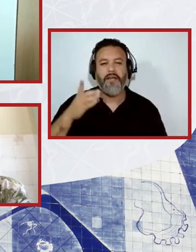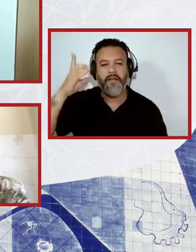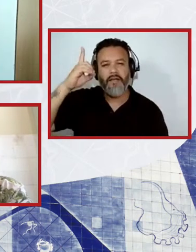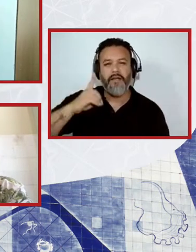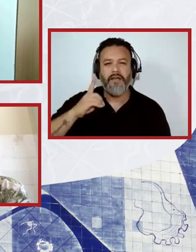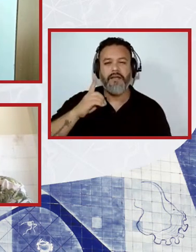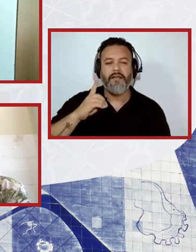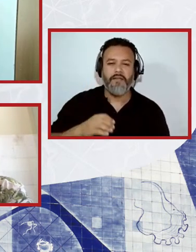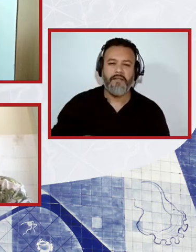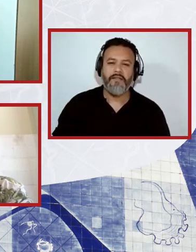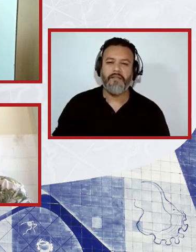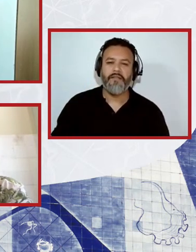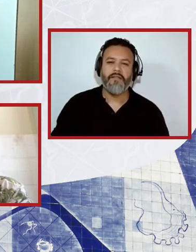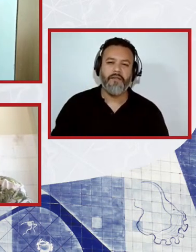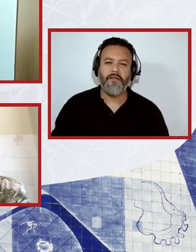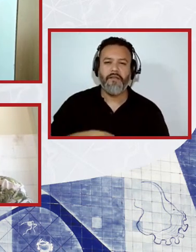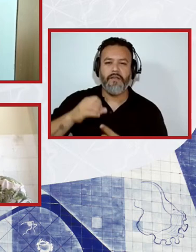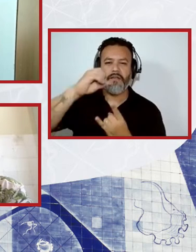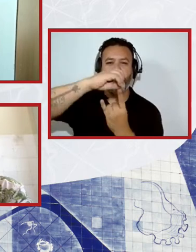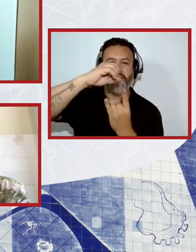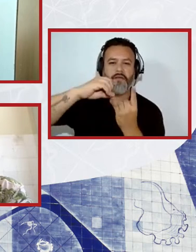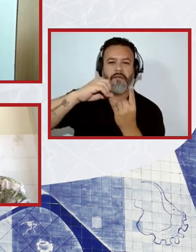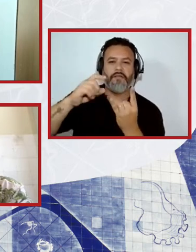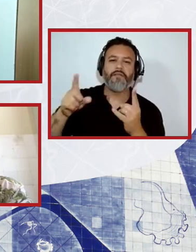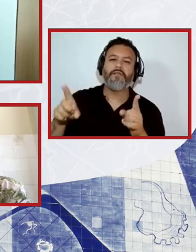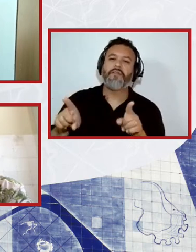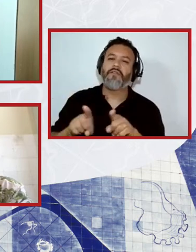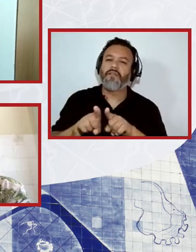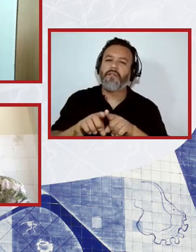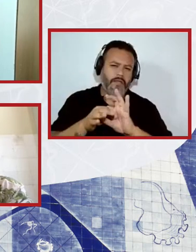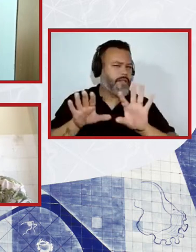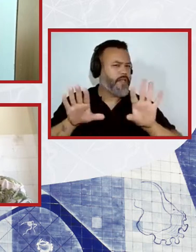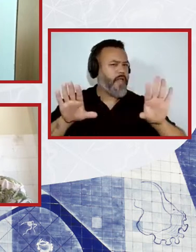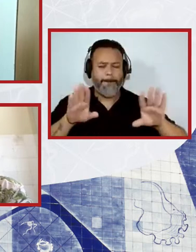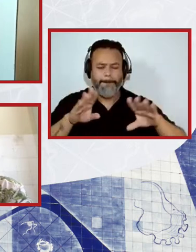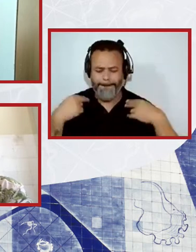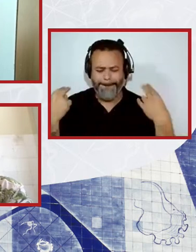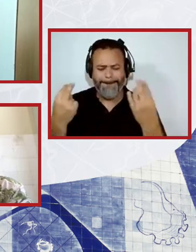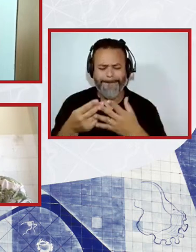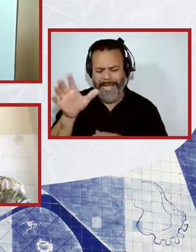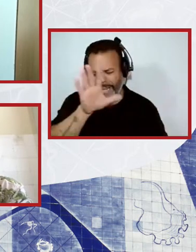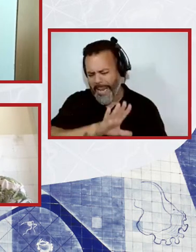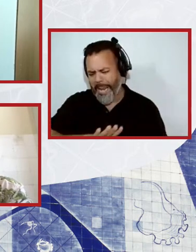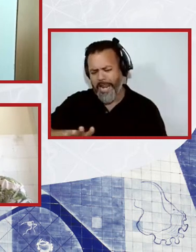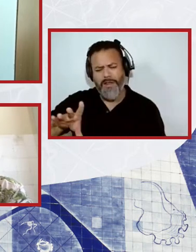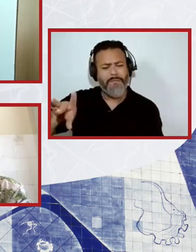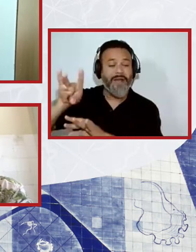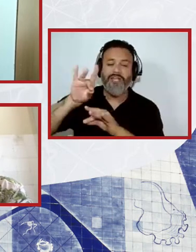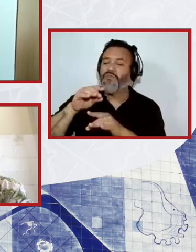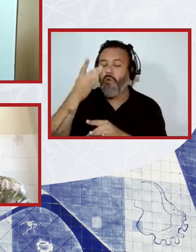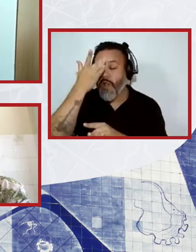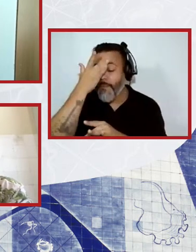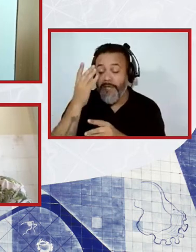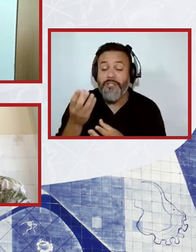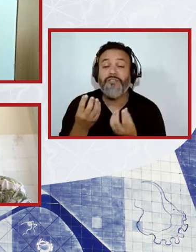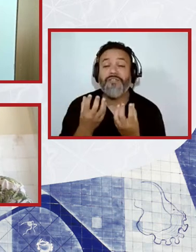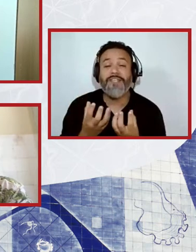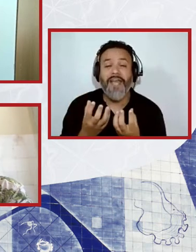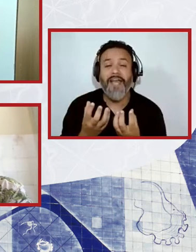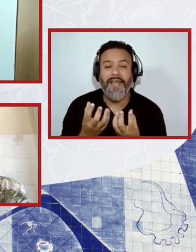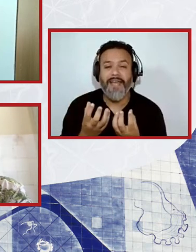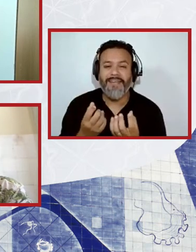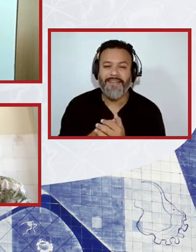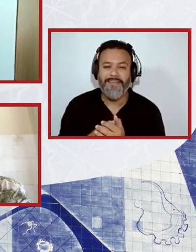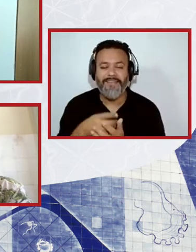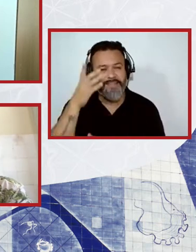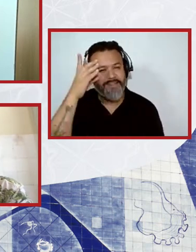que abriu esse espaço, deu liberdade total para a gente, para escolher quem a gente queria. Ela nunca interferiu, nem na